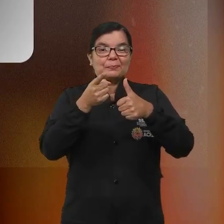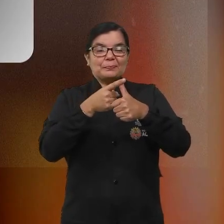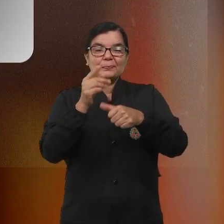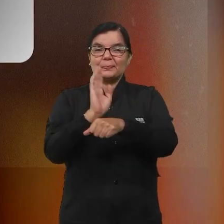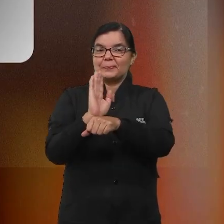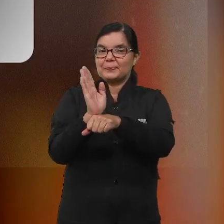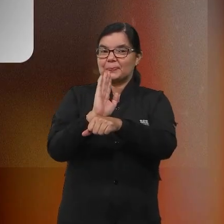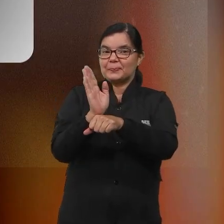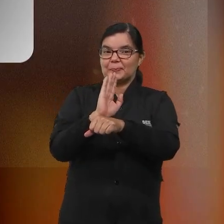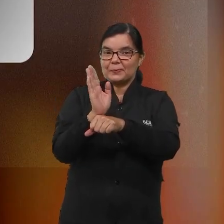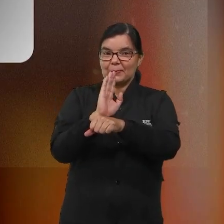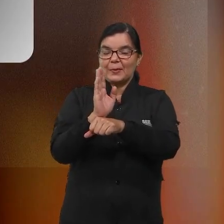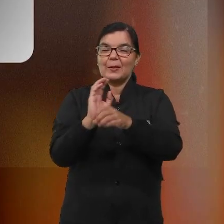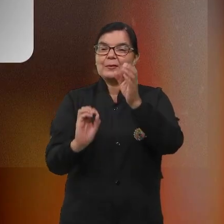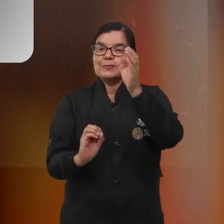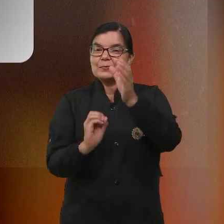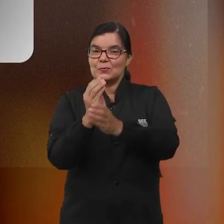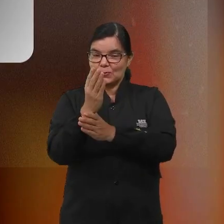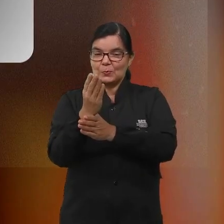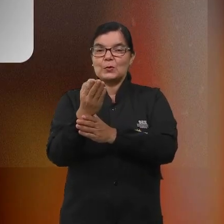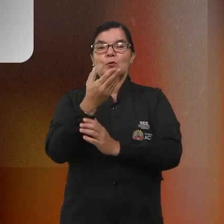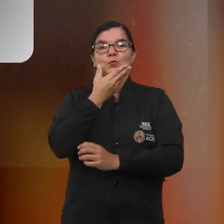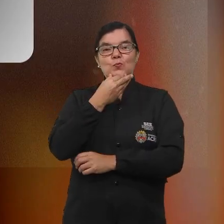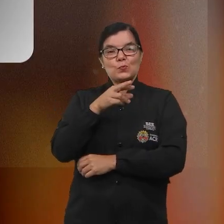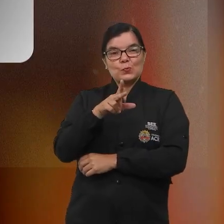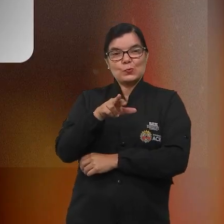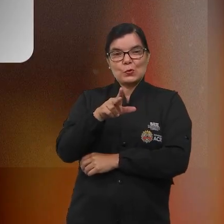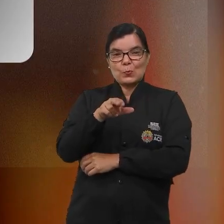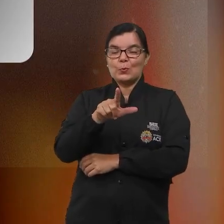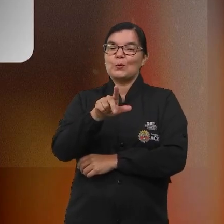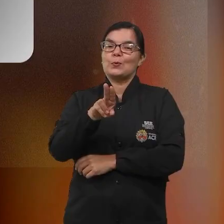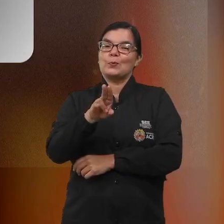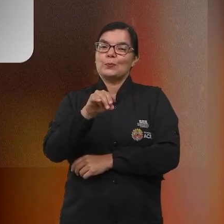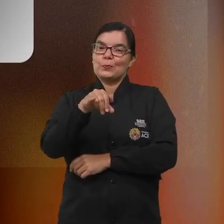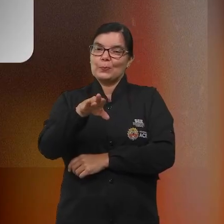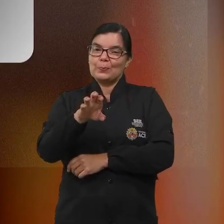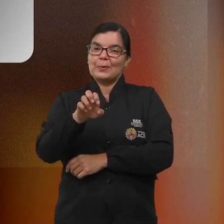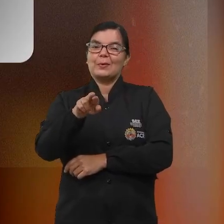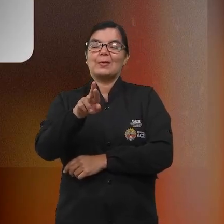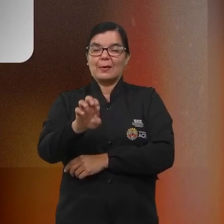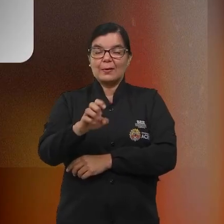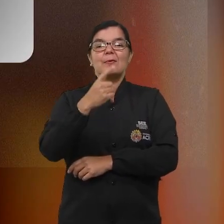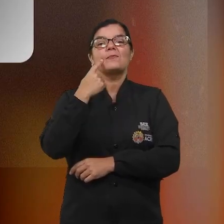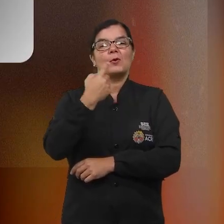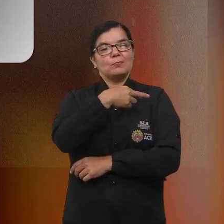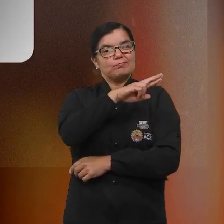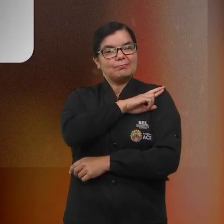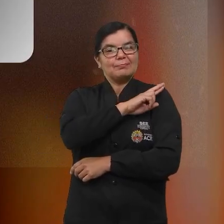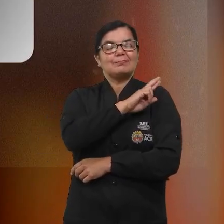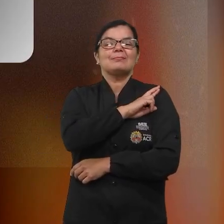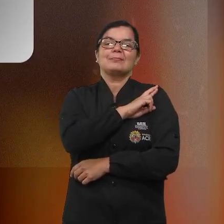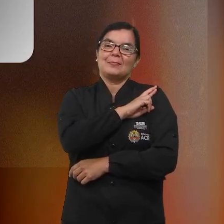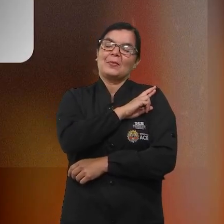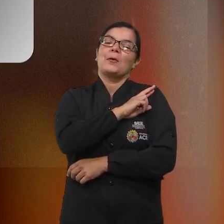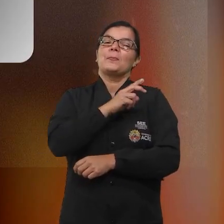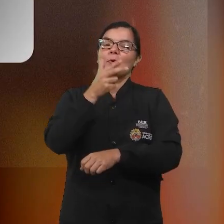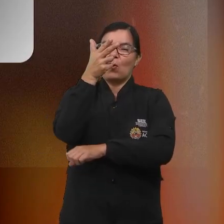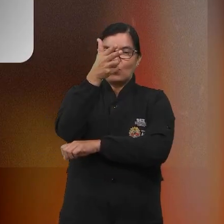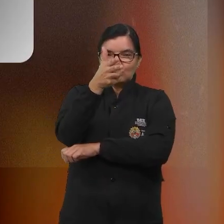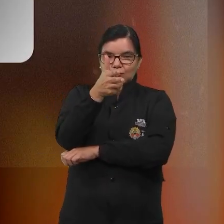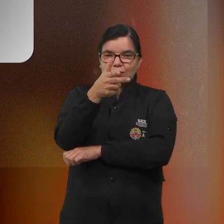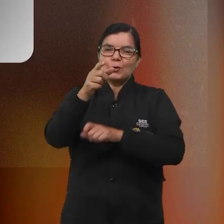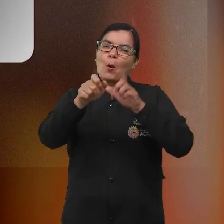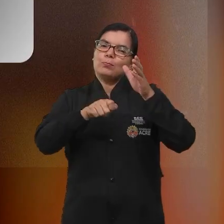dos primeiros filmes, né, lançados, e os irmãos Lumière que foram os responsáveis por